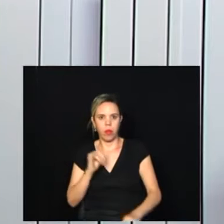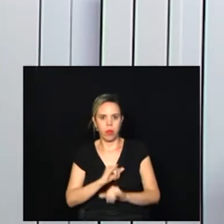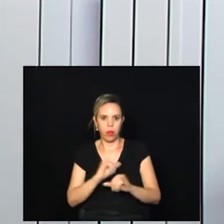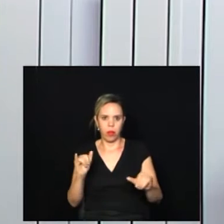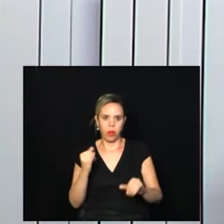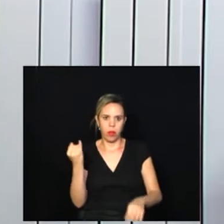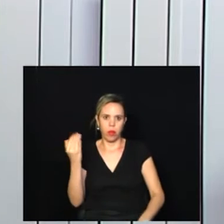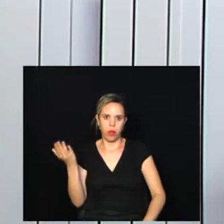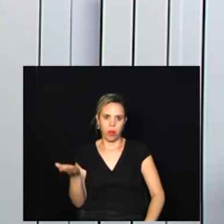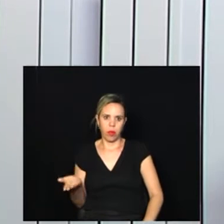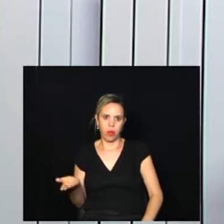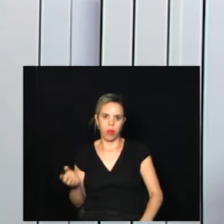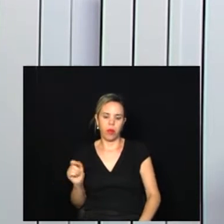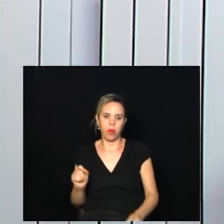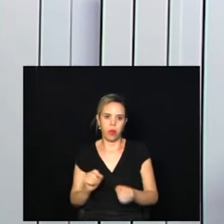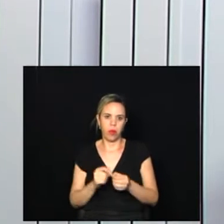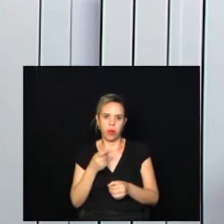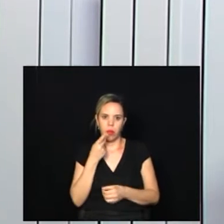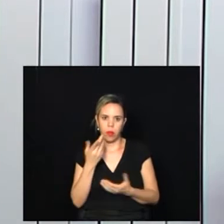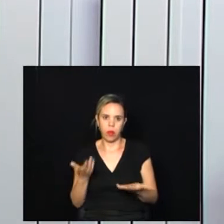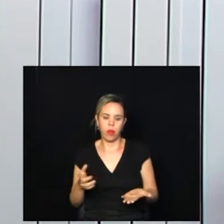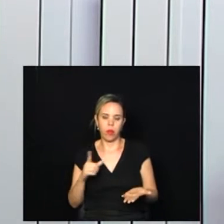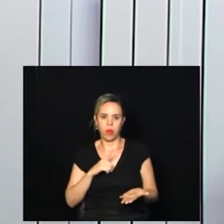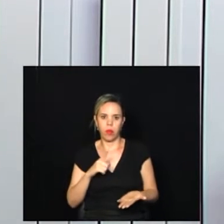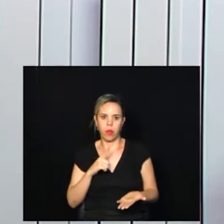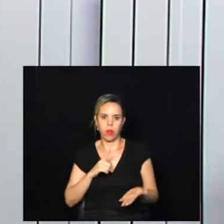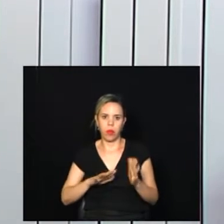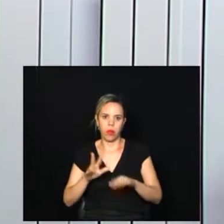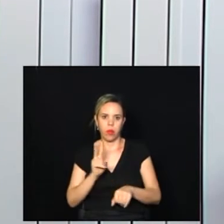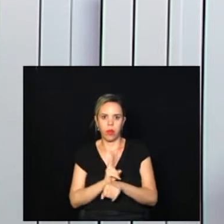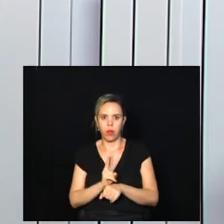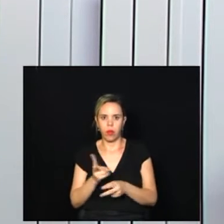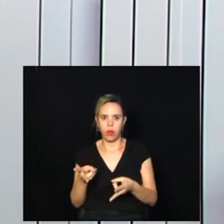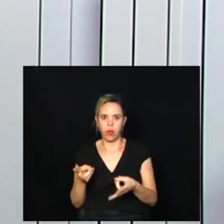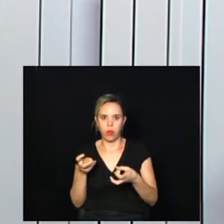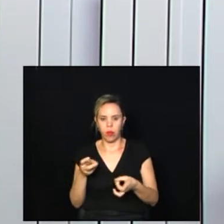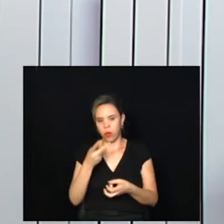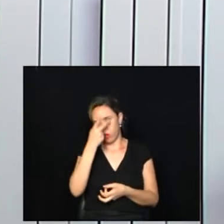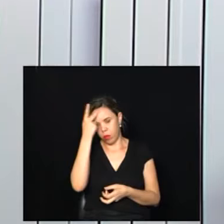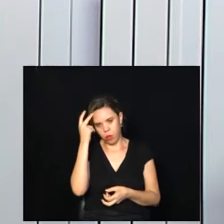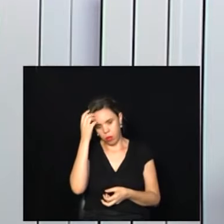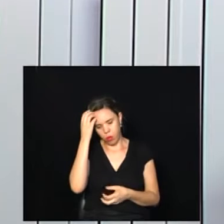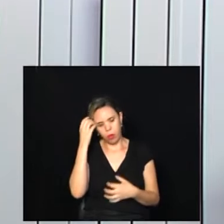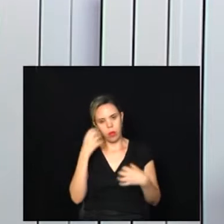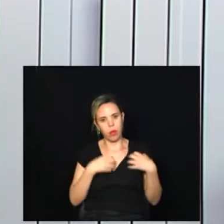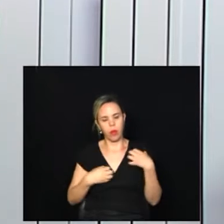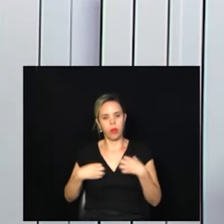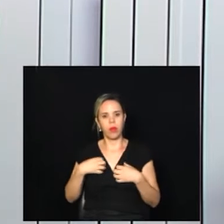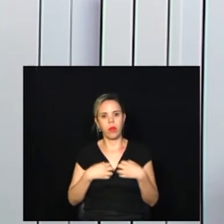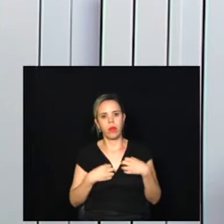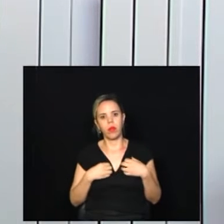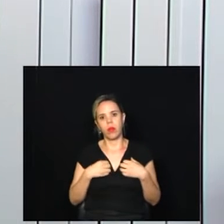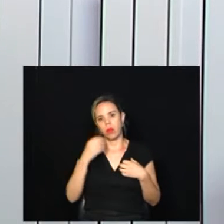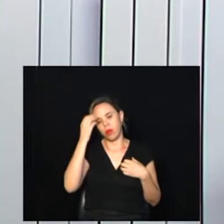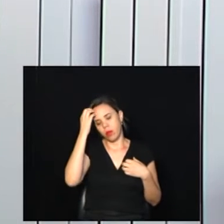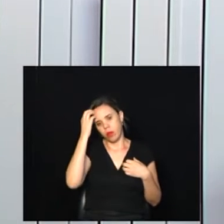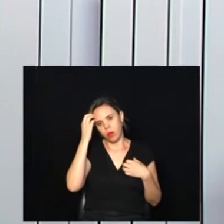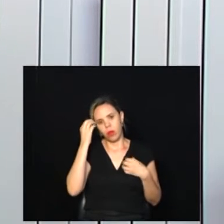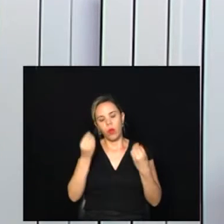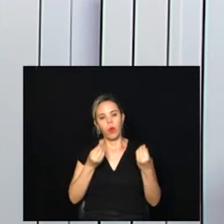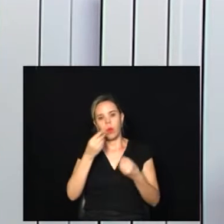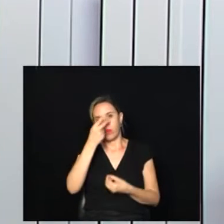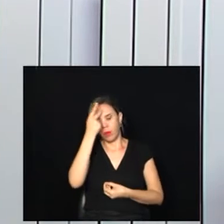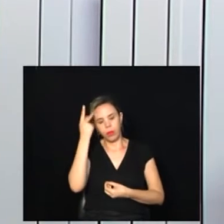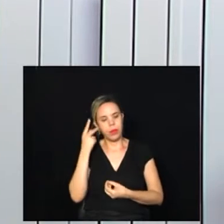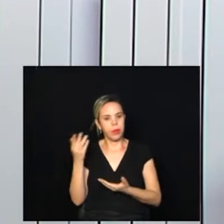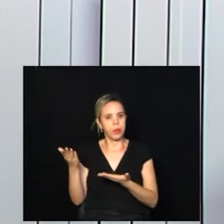é muito importante para quem fala, ter este cuidado e perceber se a pessoa ficar incomodada e como que a